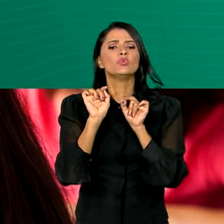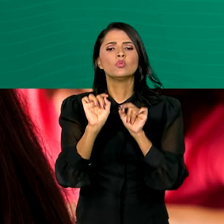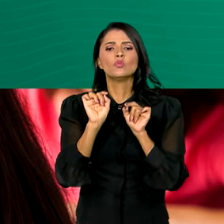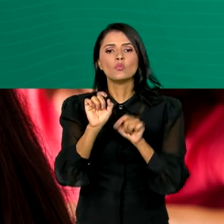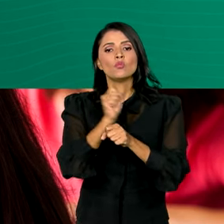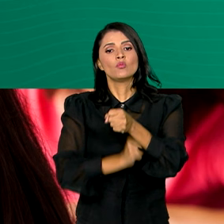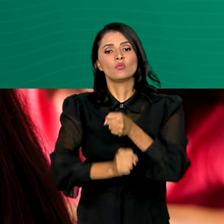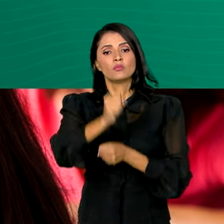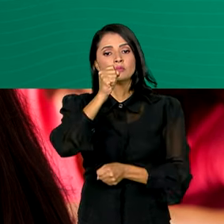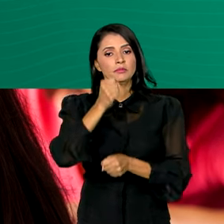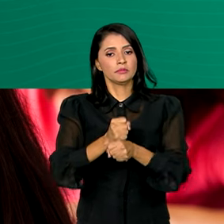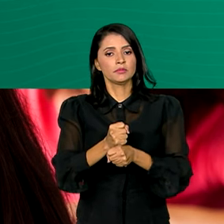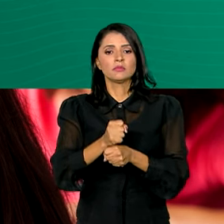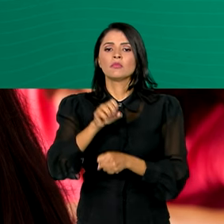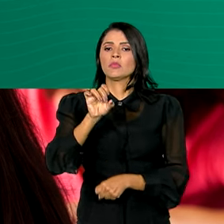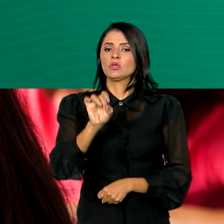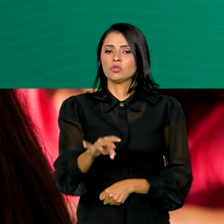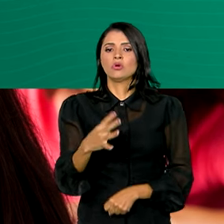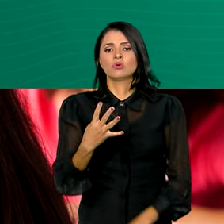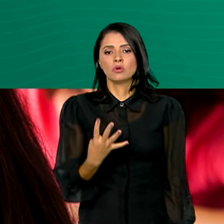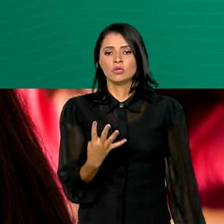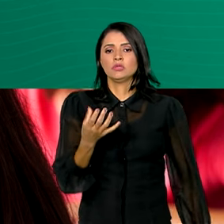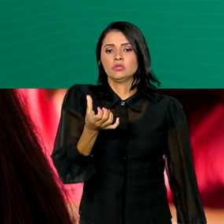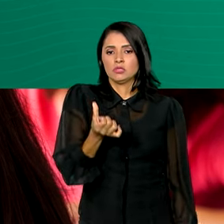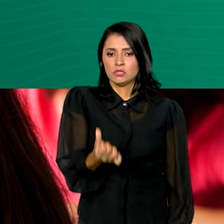no ano passado, apenas